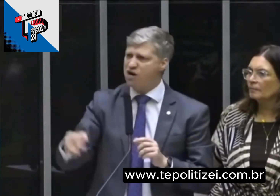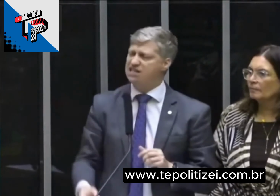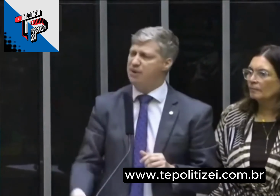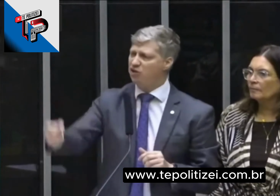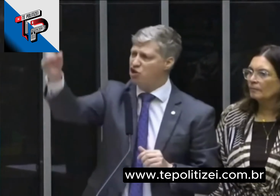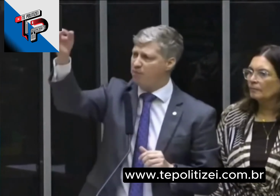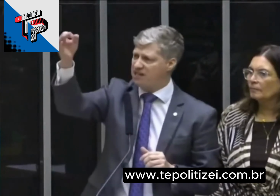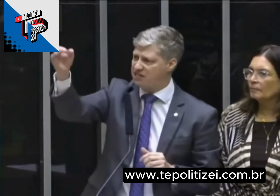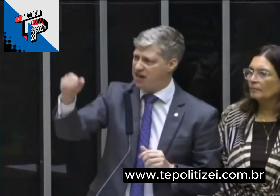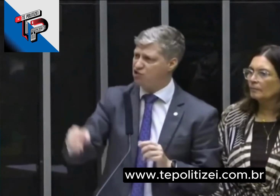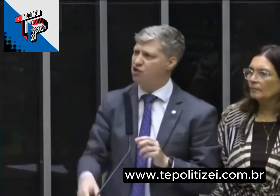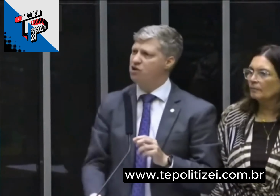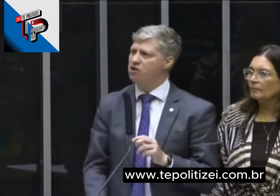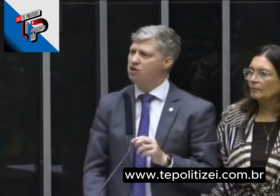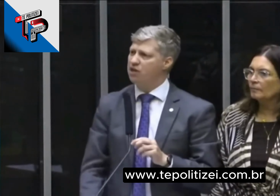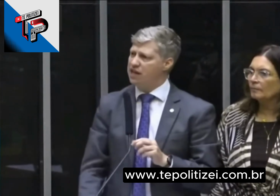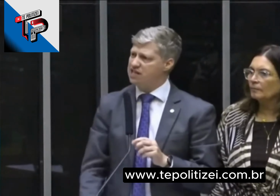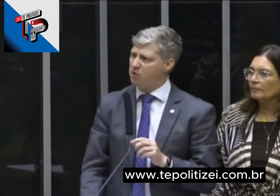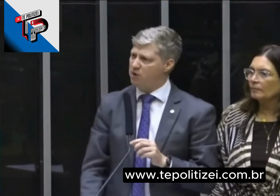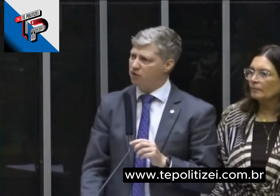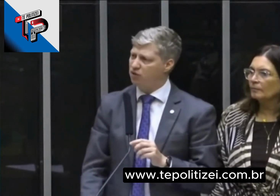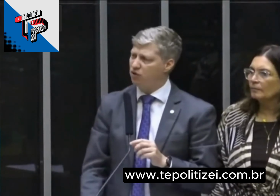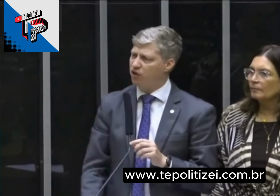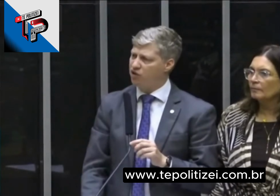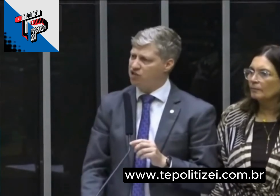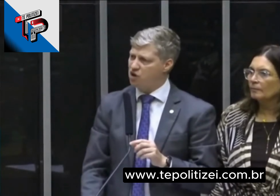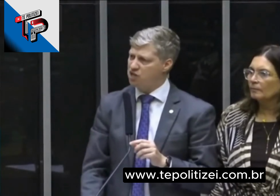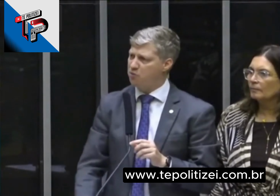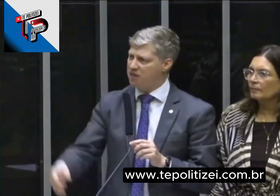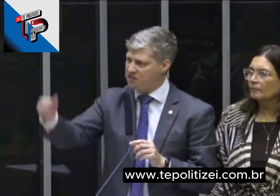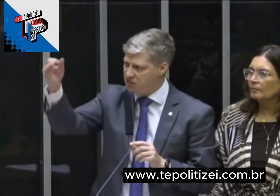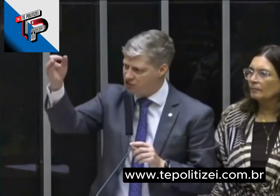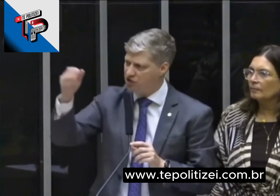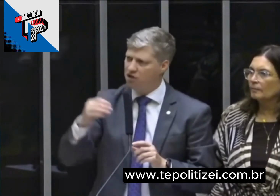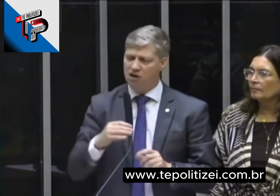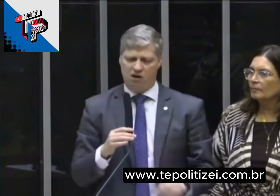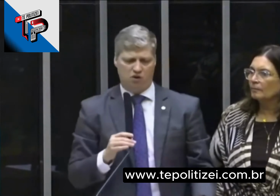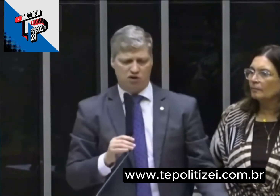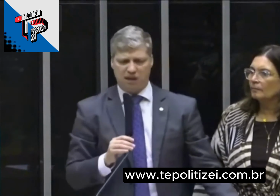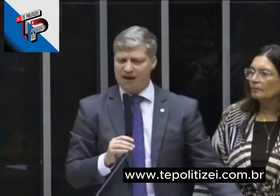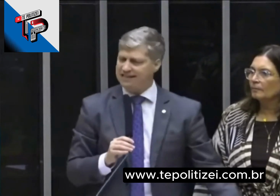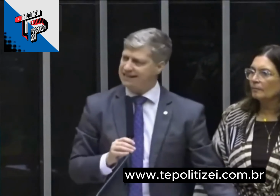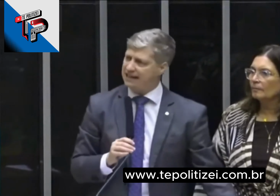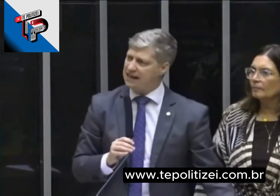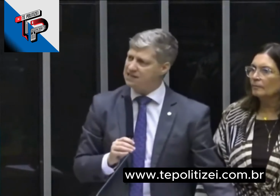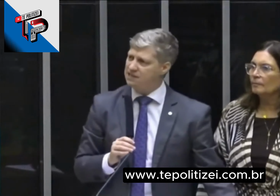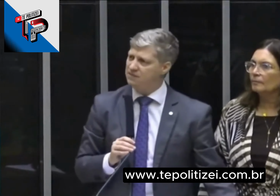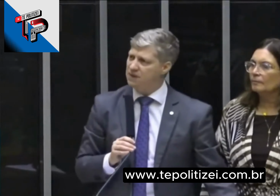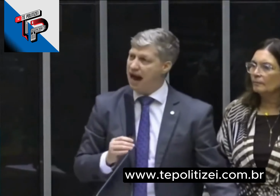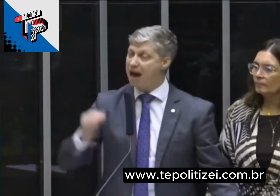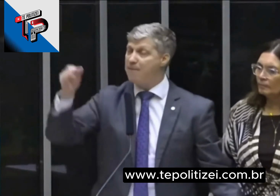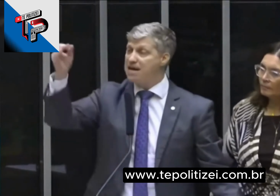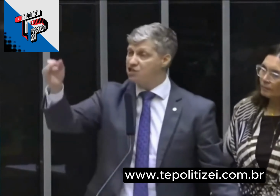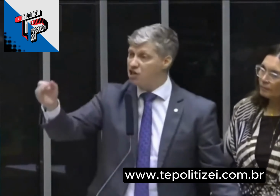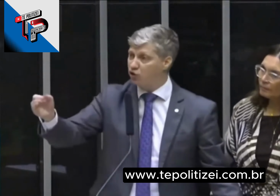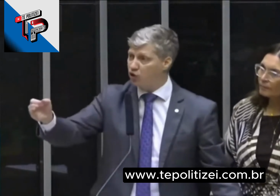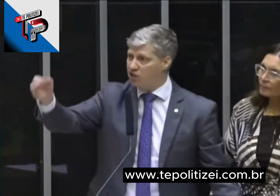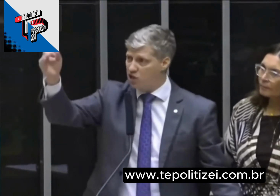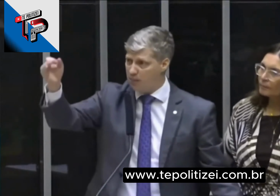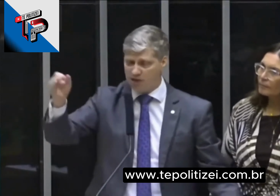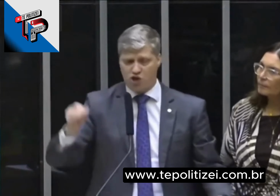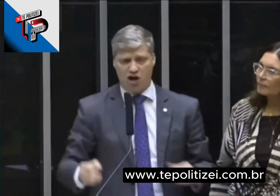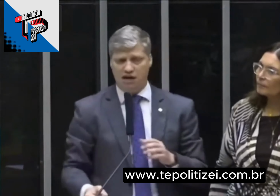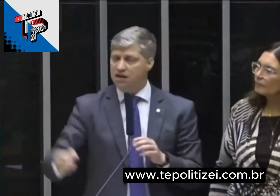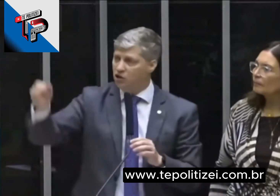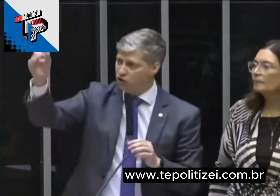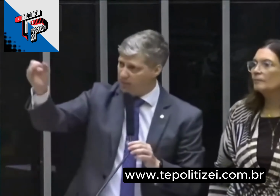meu reconhecimento, senhor presidente, que nesse momento, Coronel Crisóstomo preside os trabalhos dessa casa, a mesa diretora sob